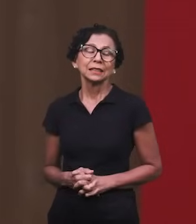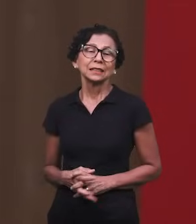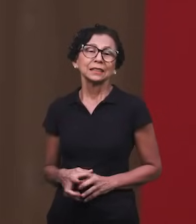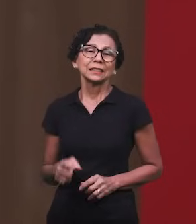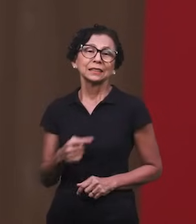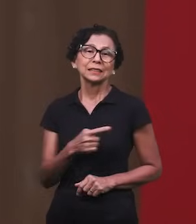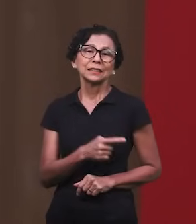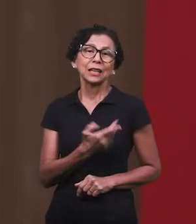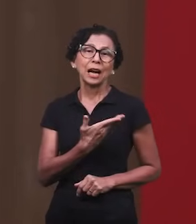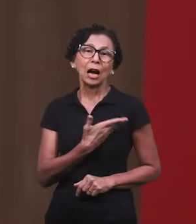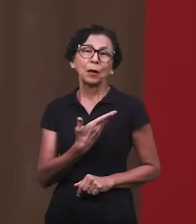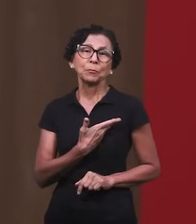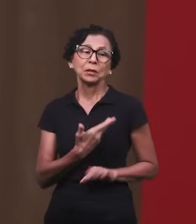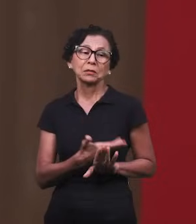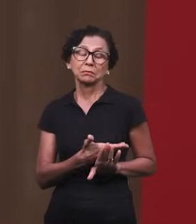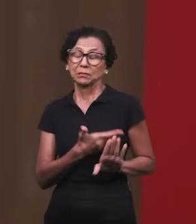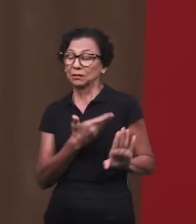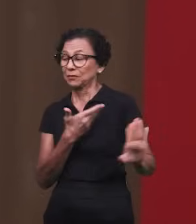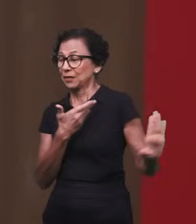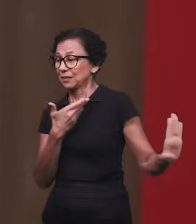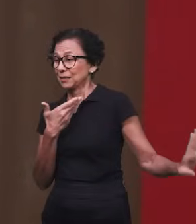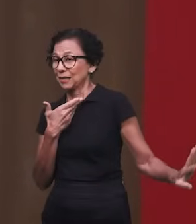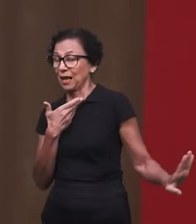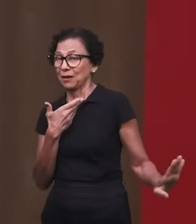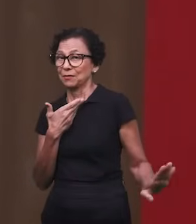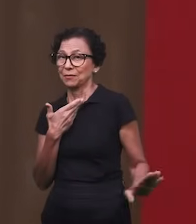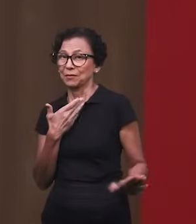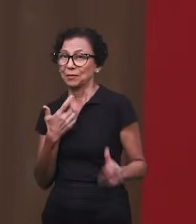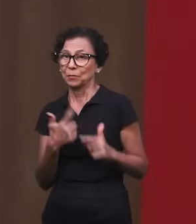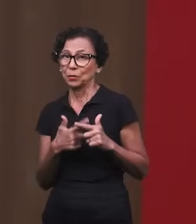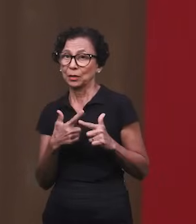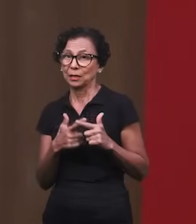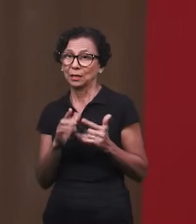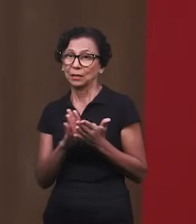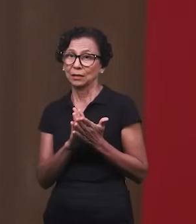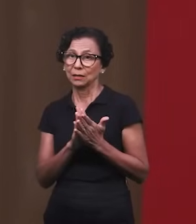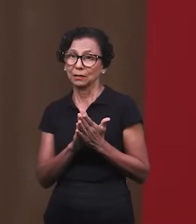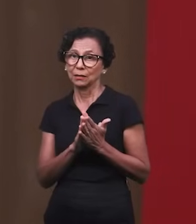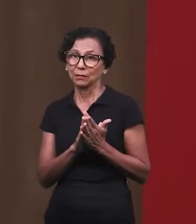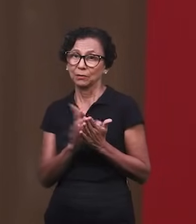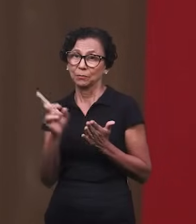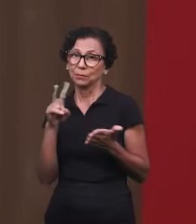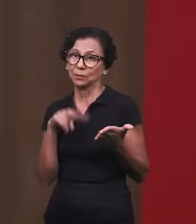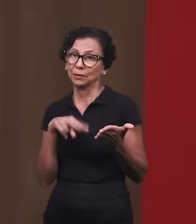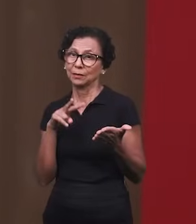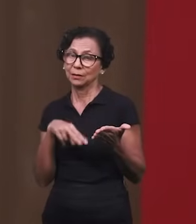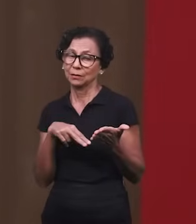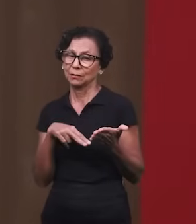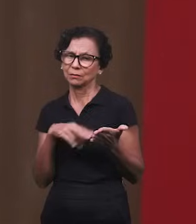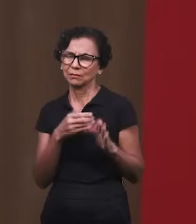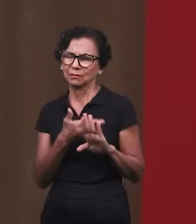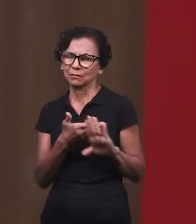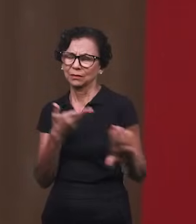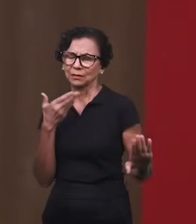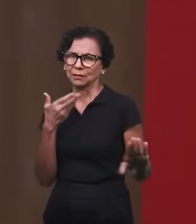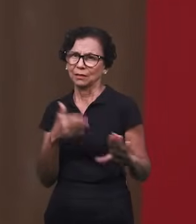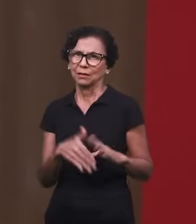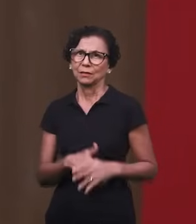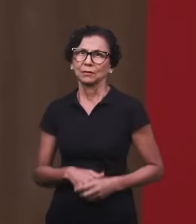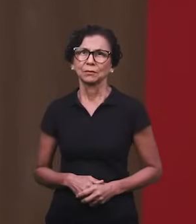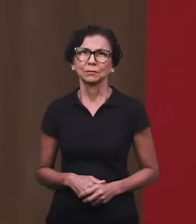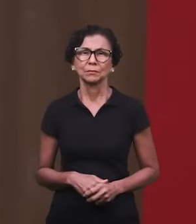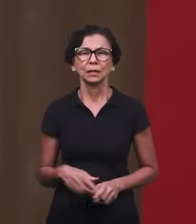afastava os colegas até de quererem conhecer a Bíblia. Então, o equilíbrio realmente é a palavra de ordem. Aquele não era o